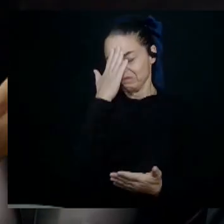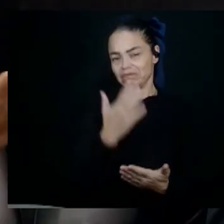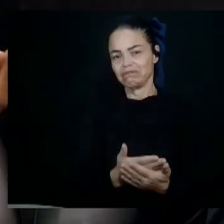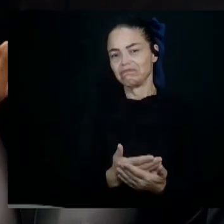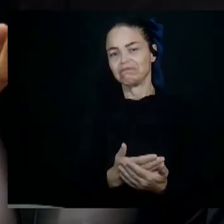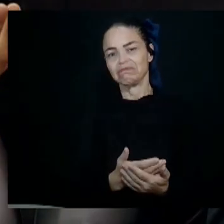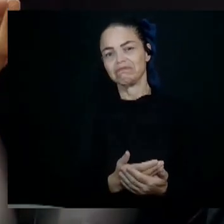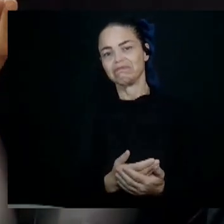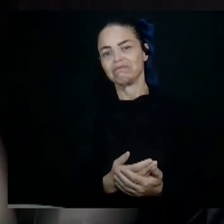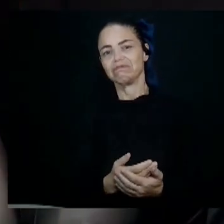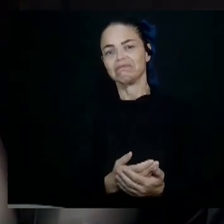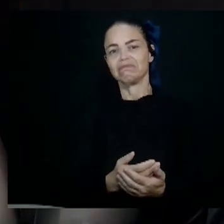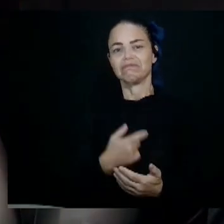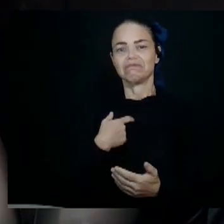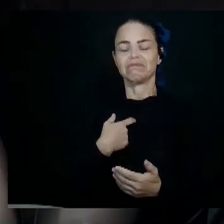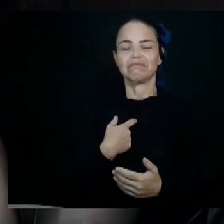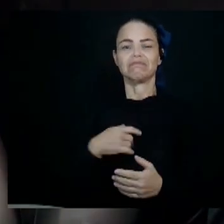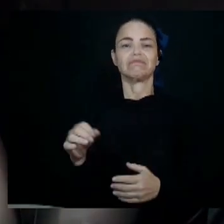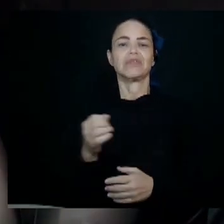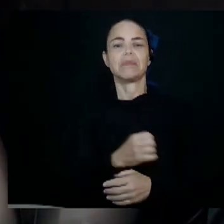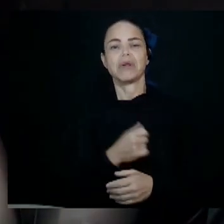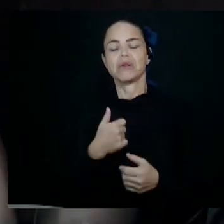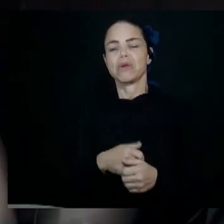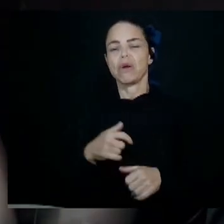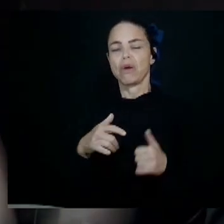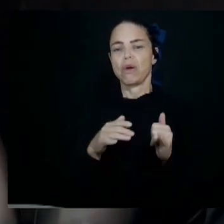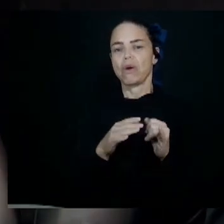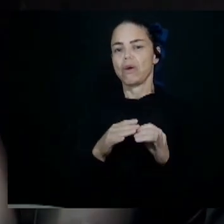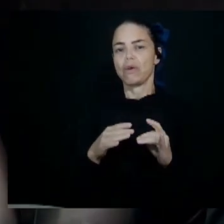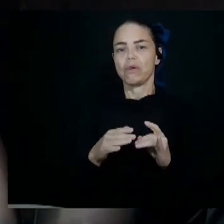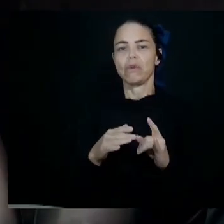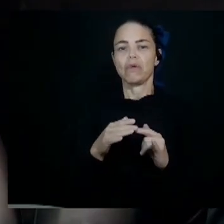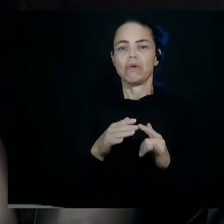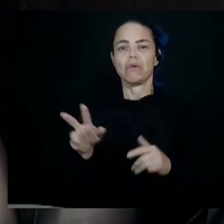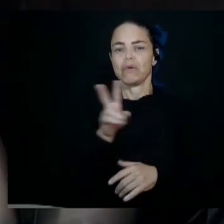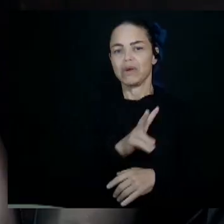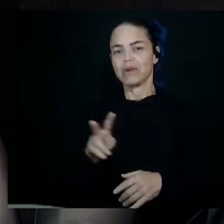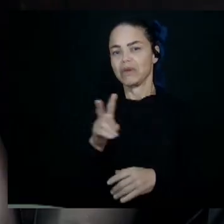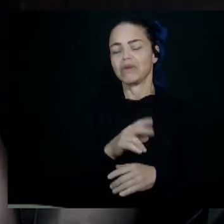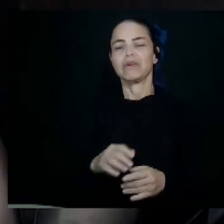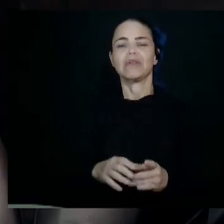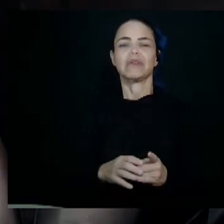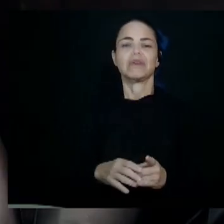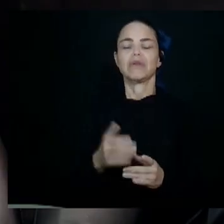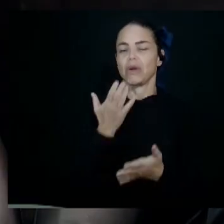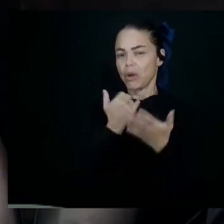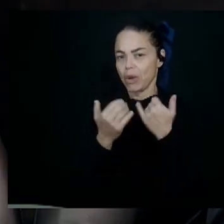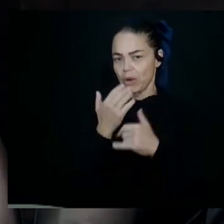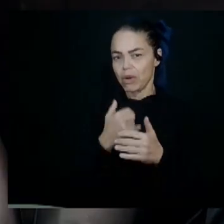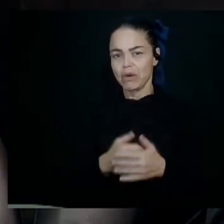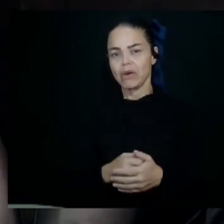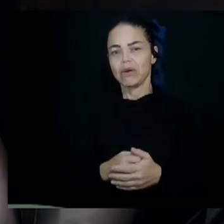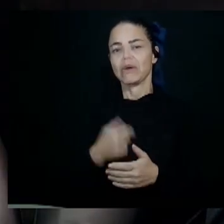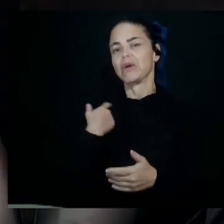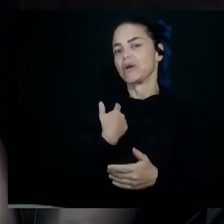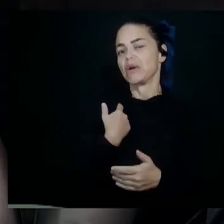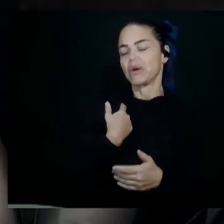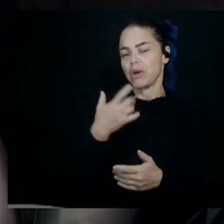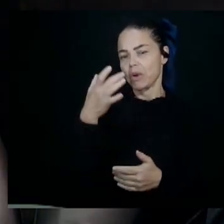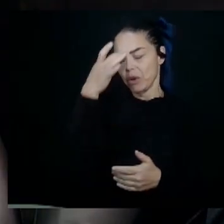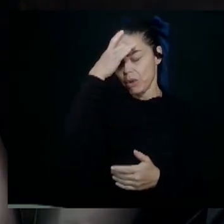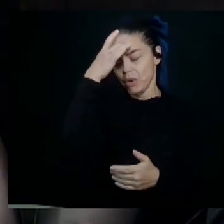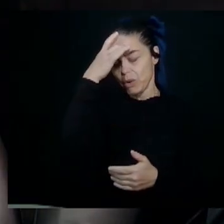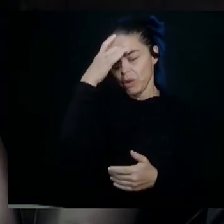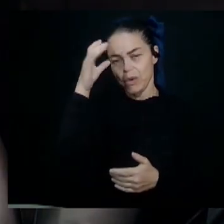do onívoro ao vegano, o ponto mais importante é vamos nos cuidar, vamos comer melhor, vamos ter mais consciência, fazer